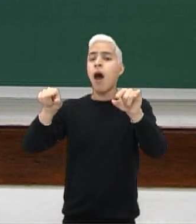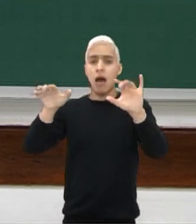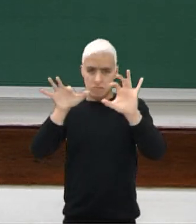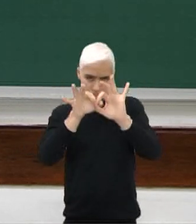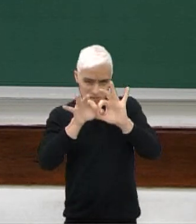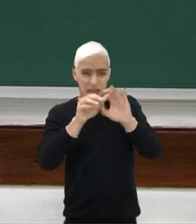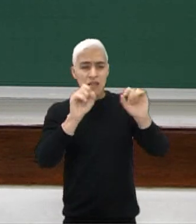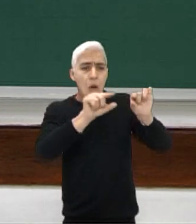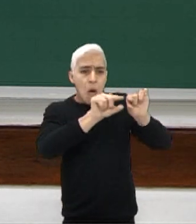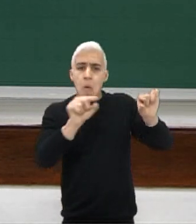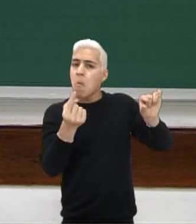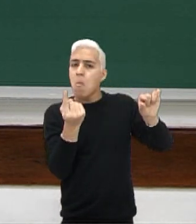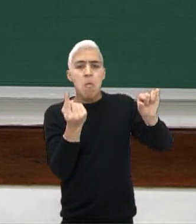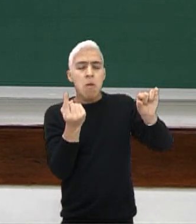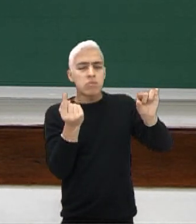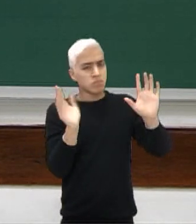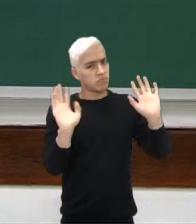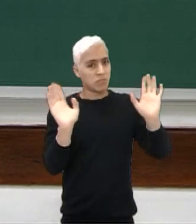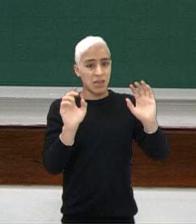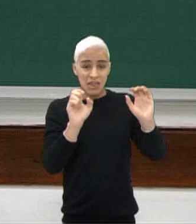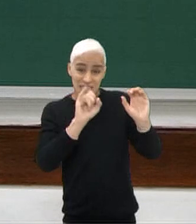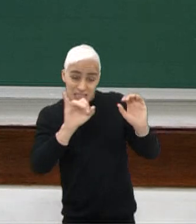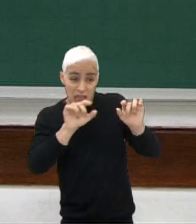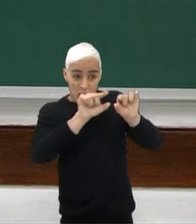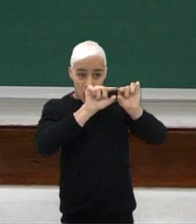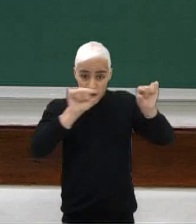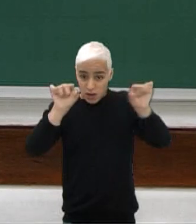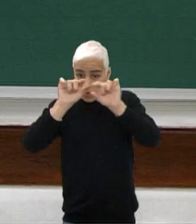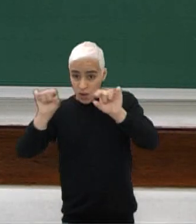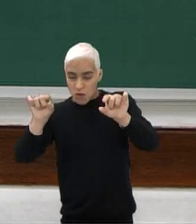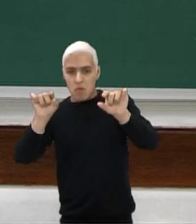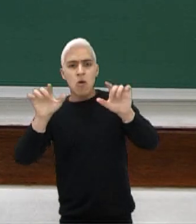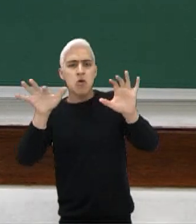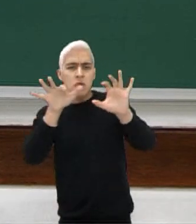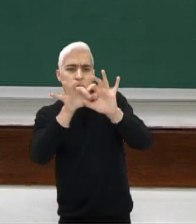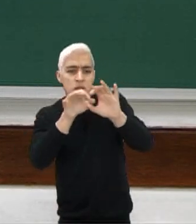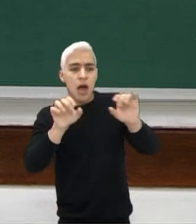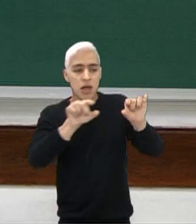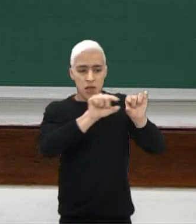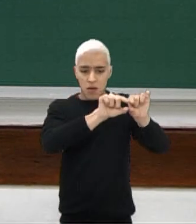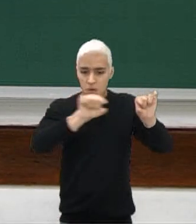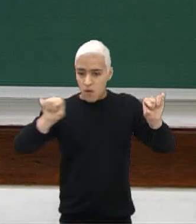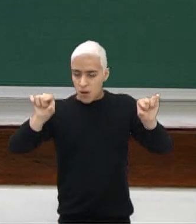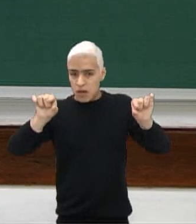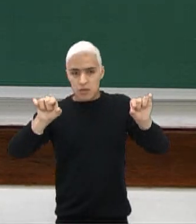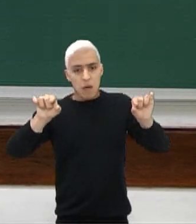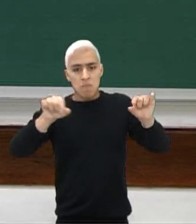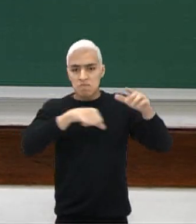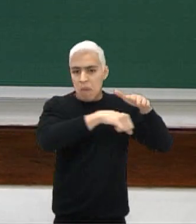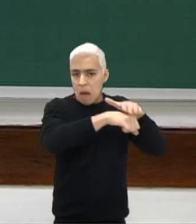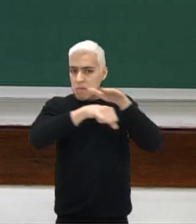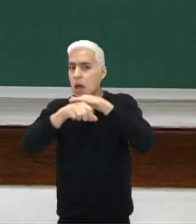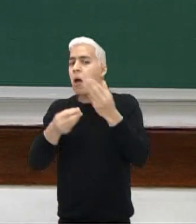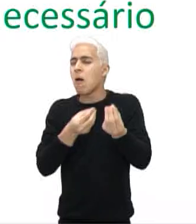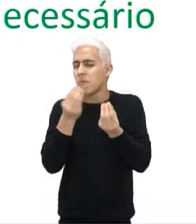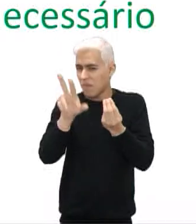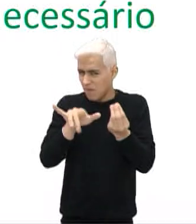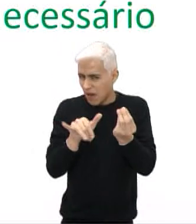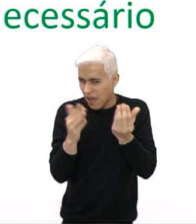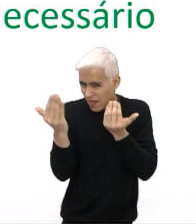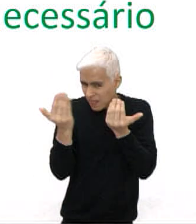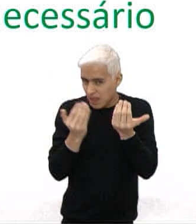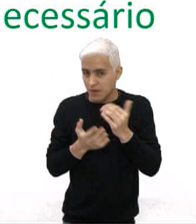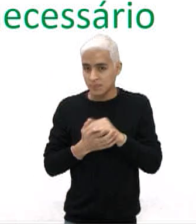se ela vai ser subordinada ou coordenada, é o que a gente precisa analisar. Transforme o